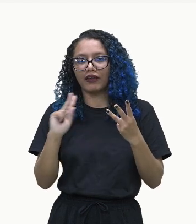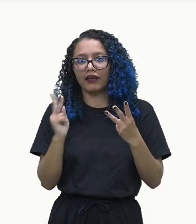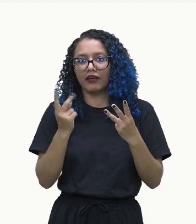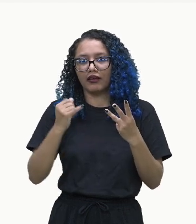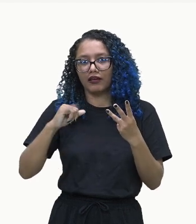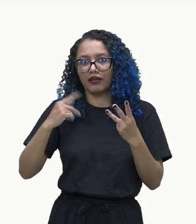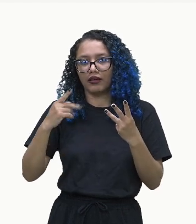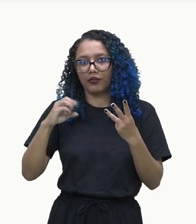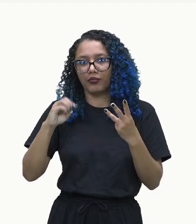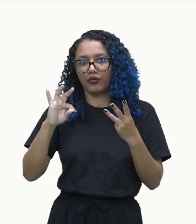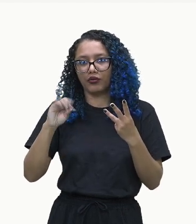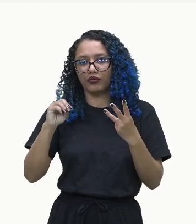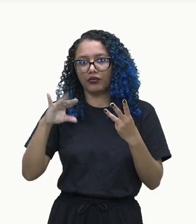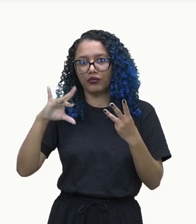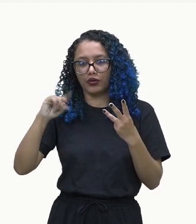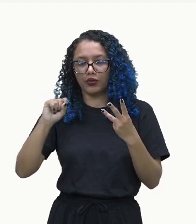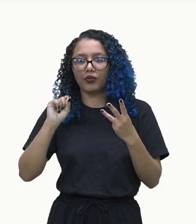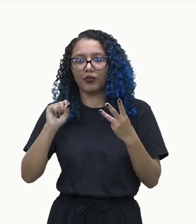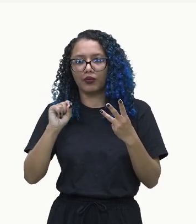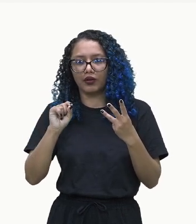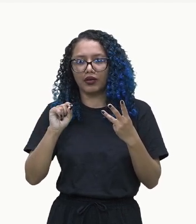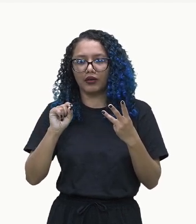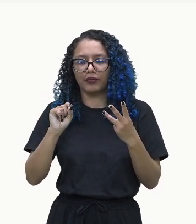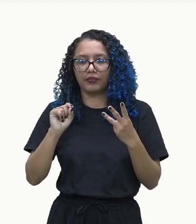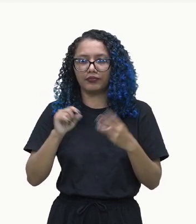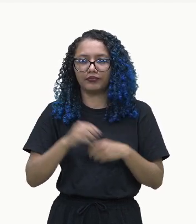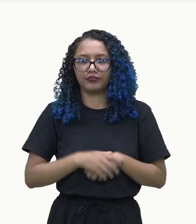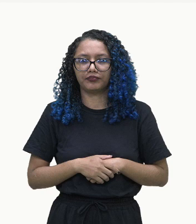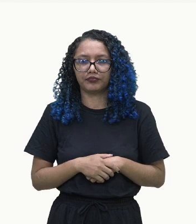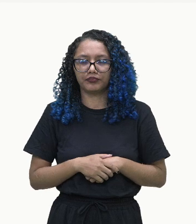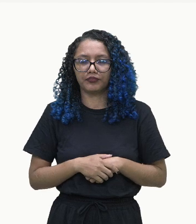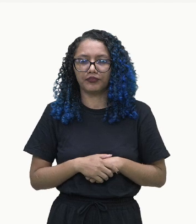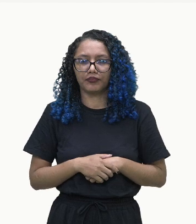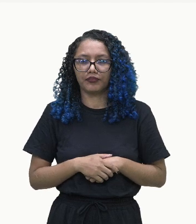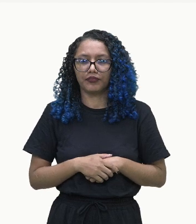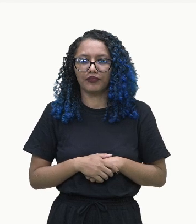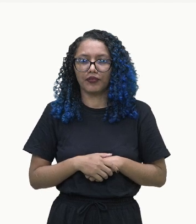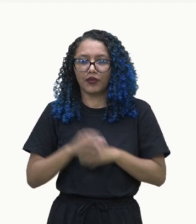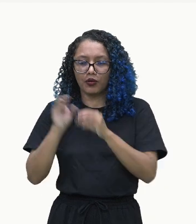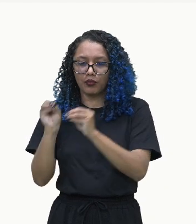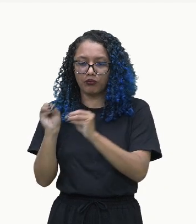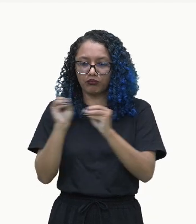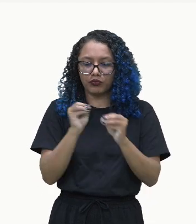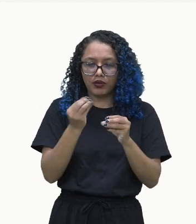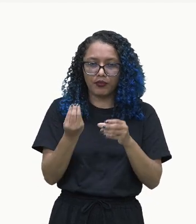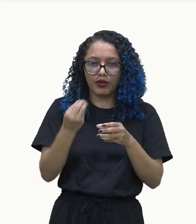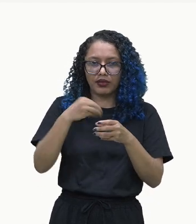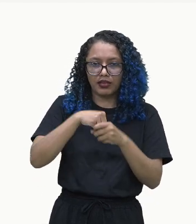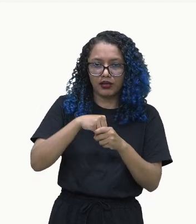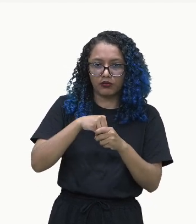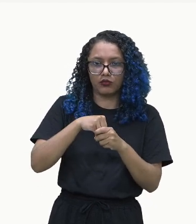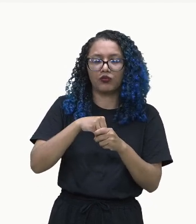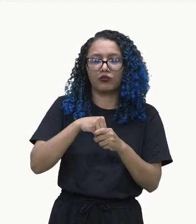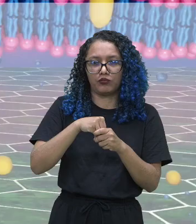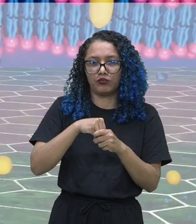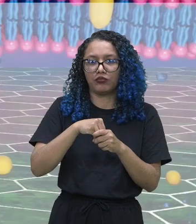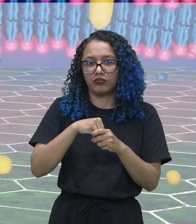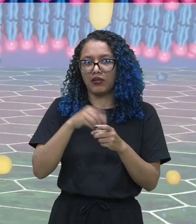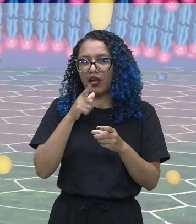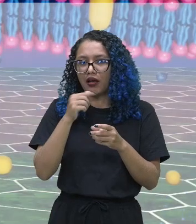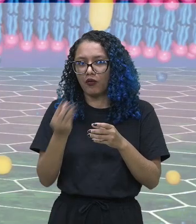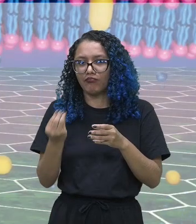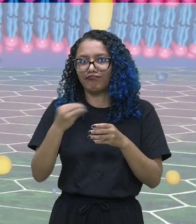ter maior concentração, o sentido dessa migração, dessa passagem de água para o interior da